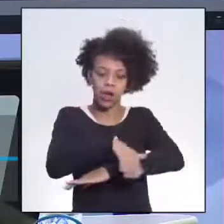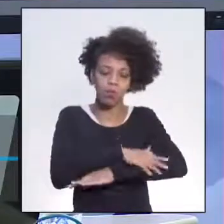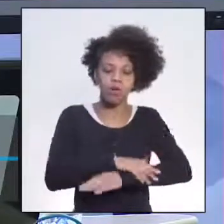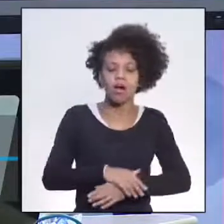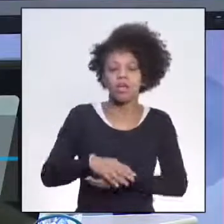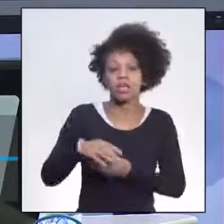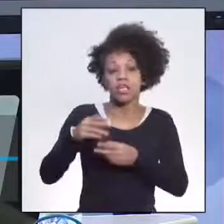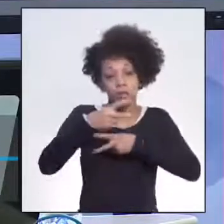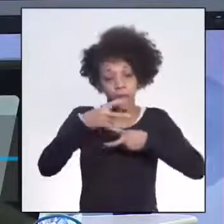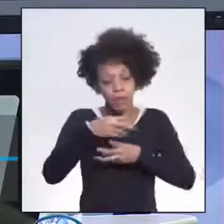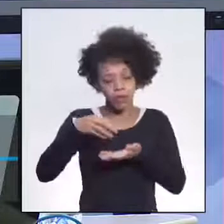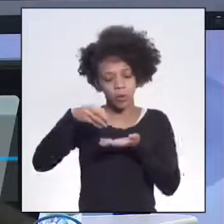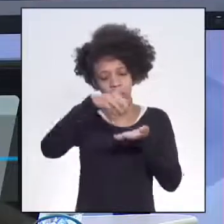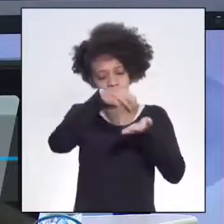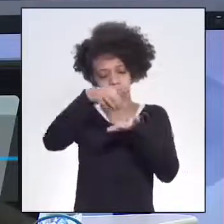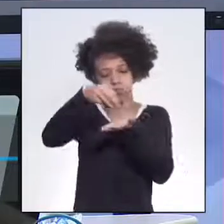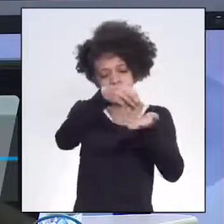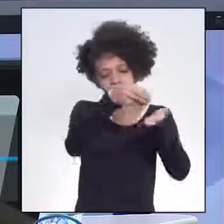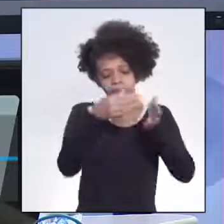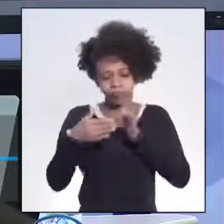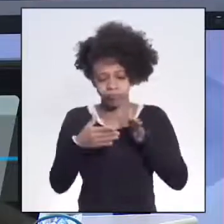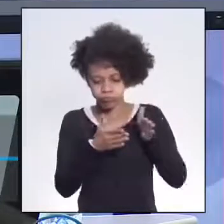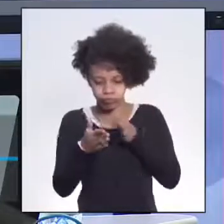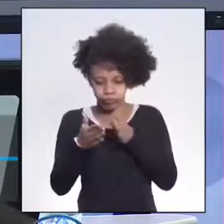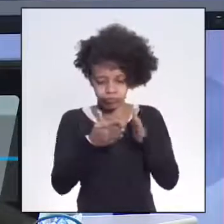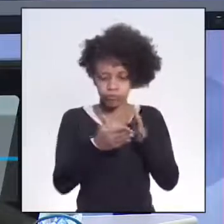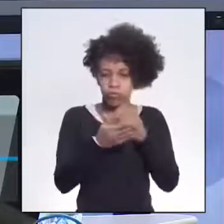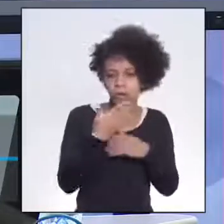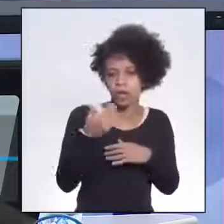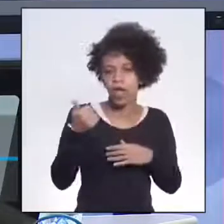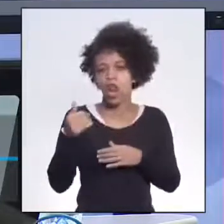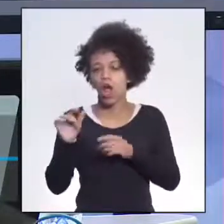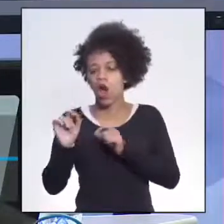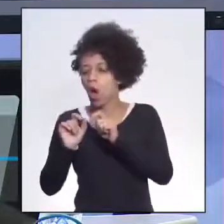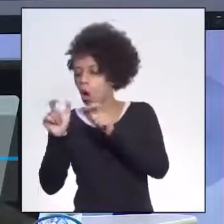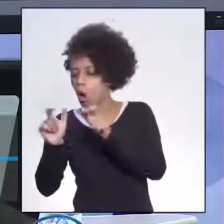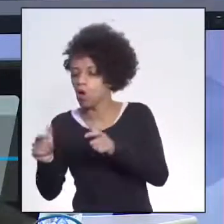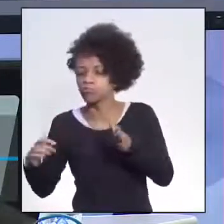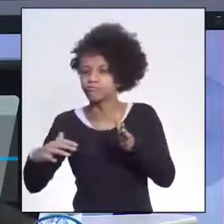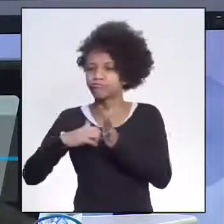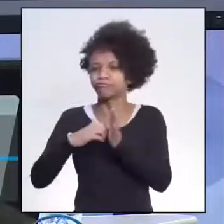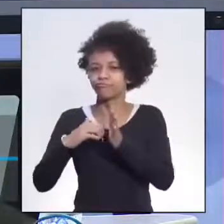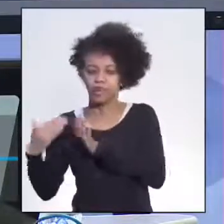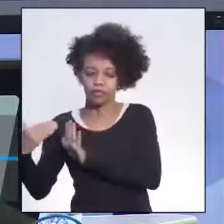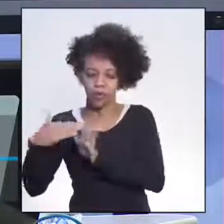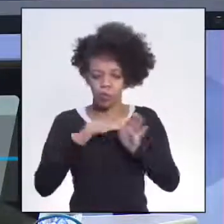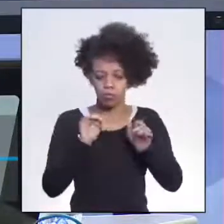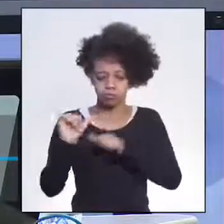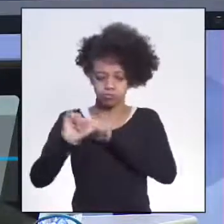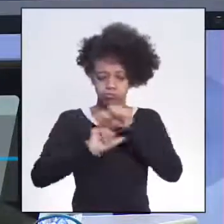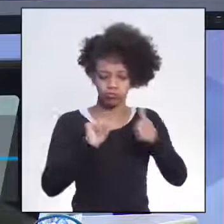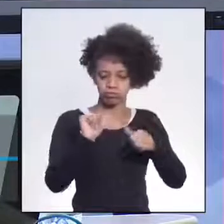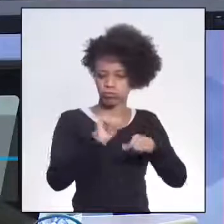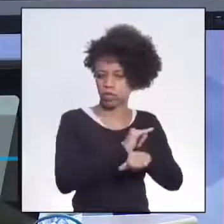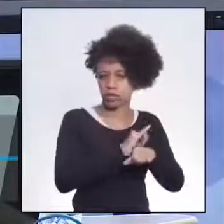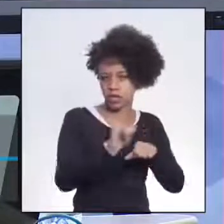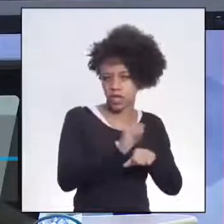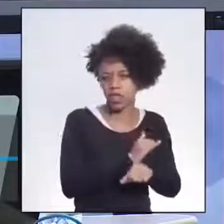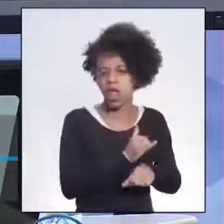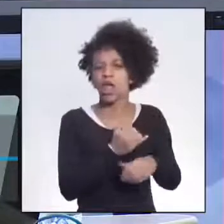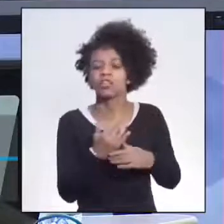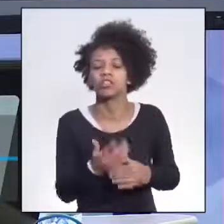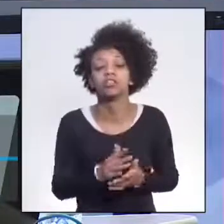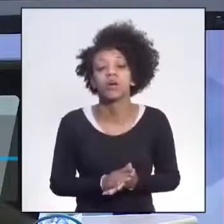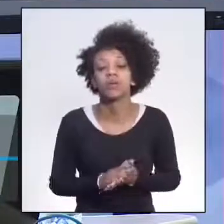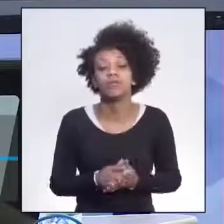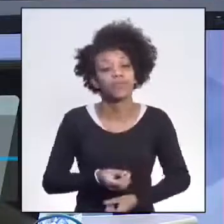já mostra qual a melhor rota, onde tem acidente, ele já faz o desvio, a gente tem toda essa tecnologia, né? A questão